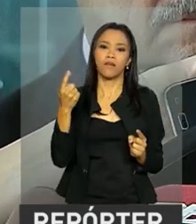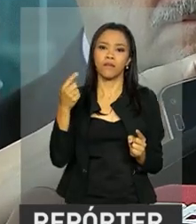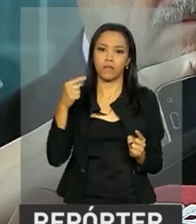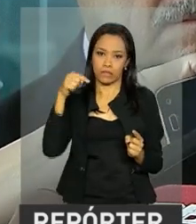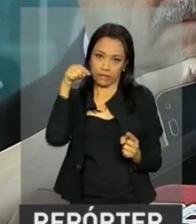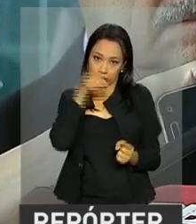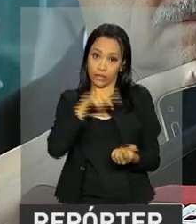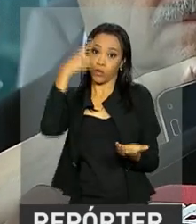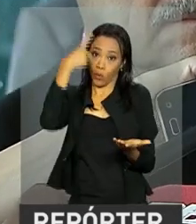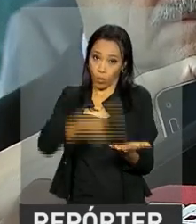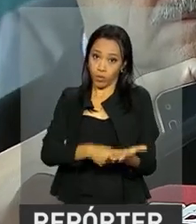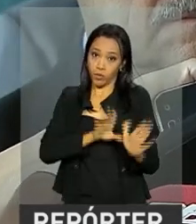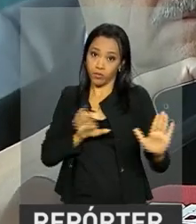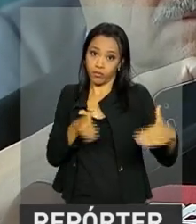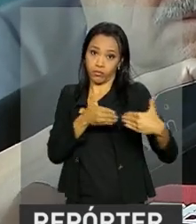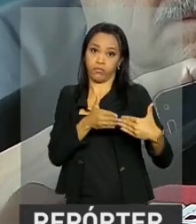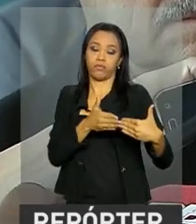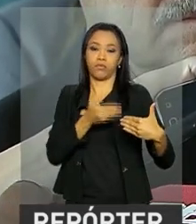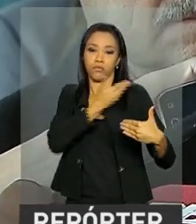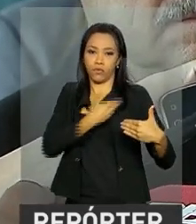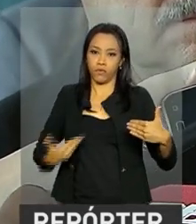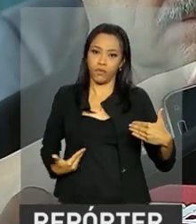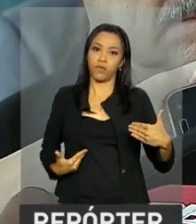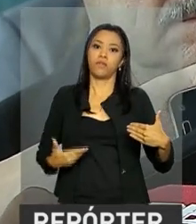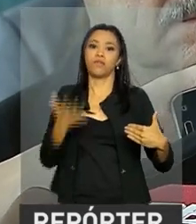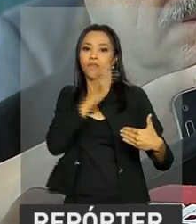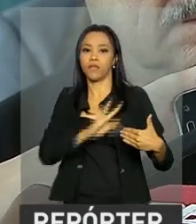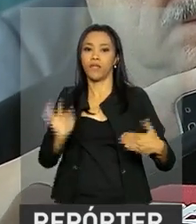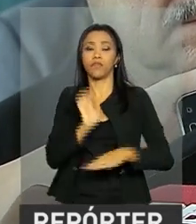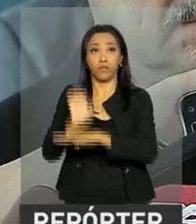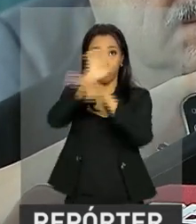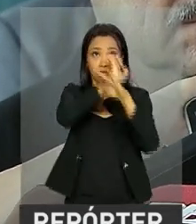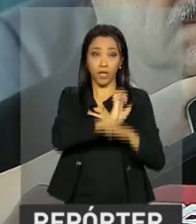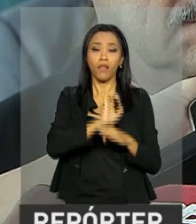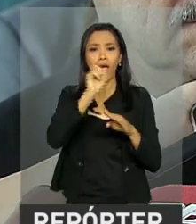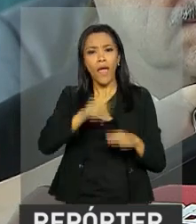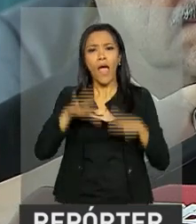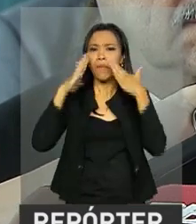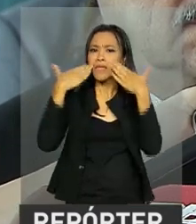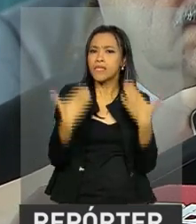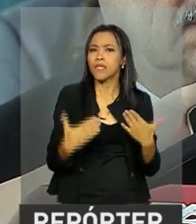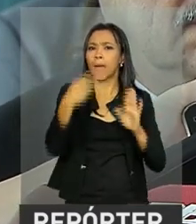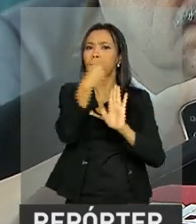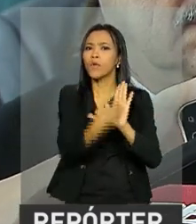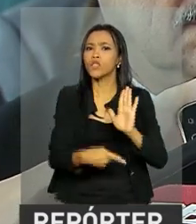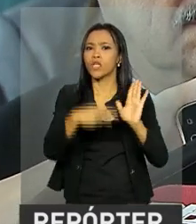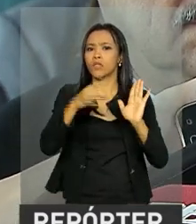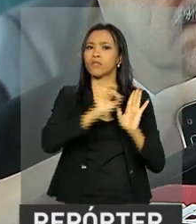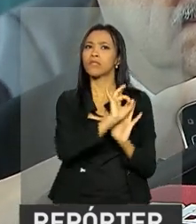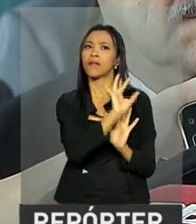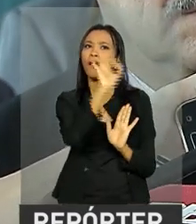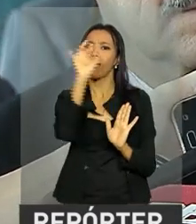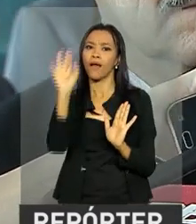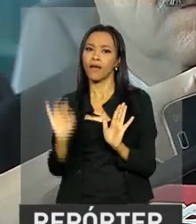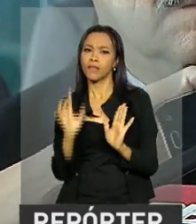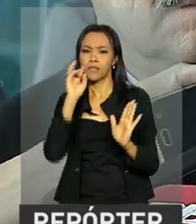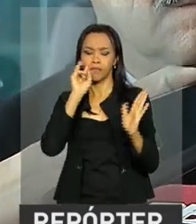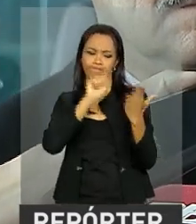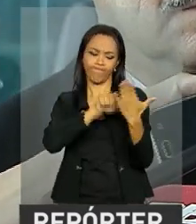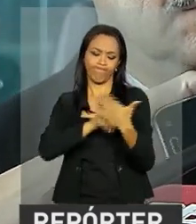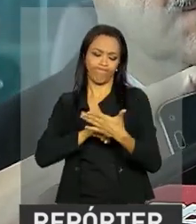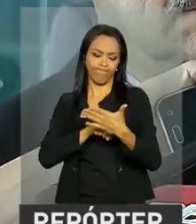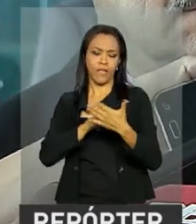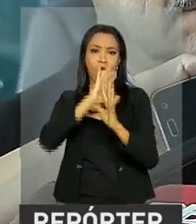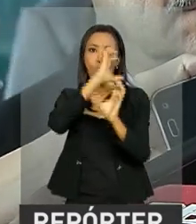compromisso entre a União e os estados é apresentar esses projetos que permita, em última análise, fechar